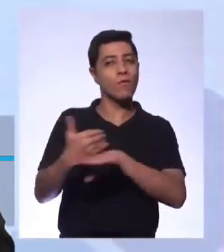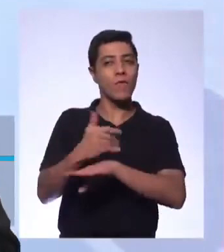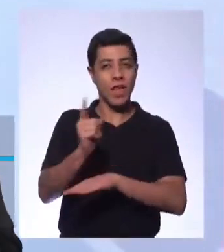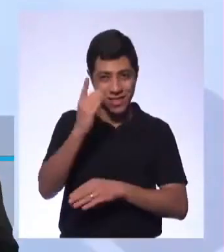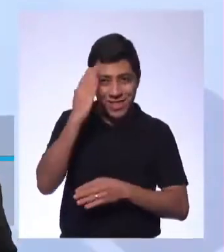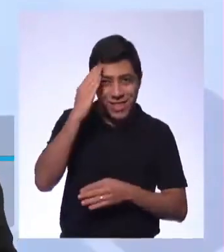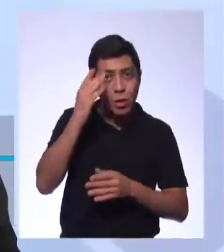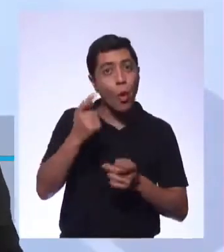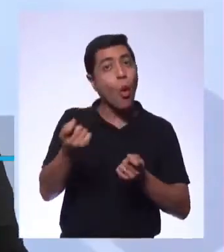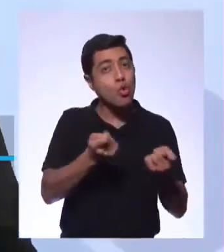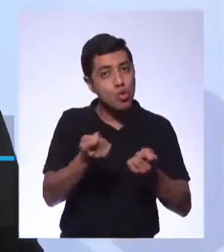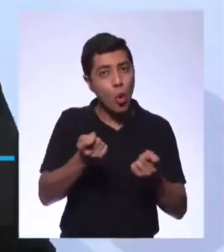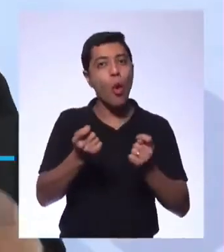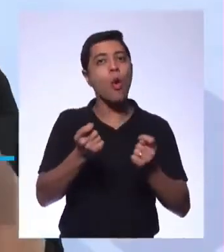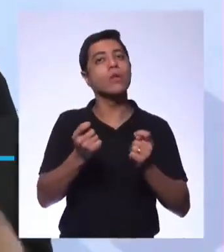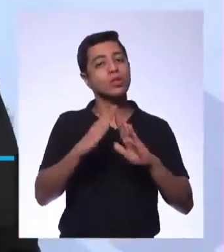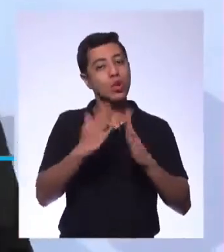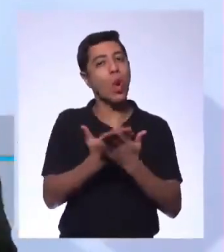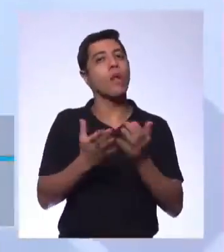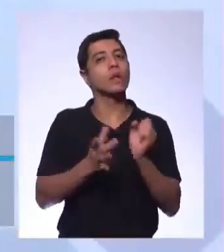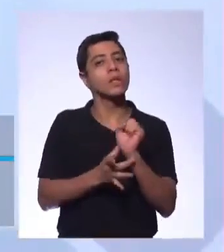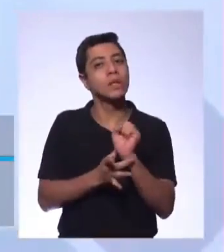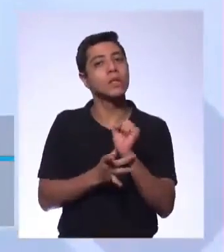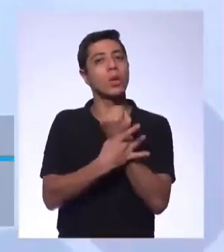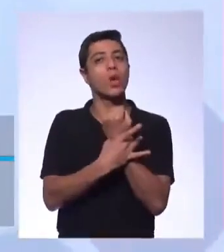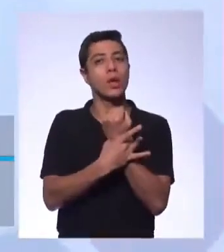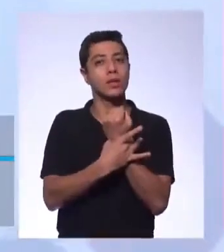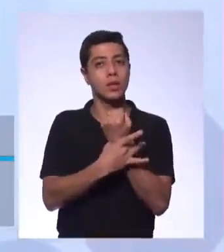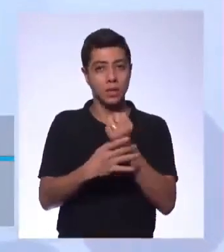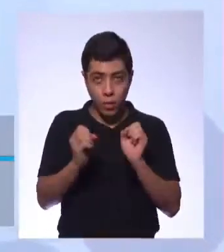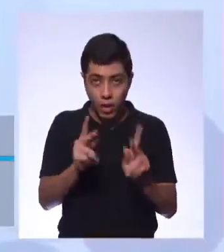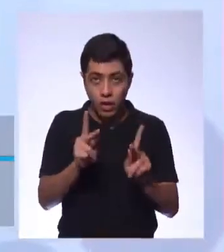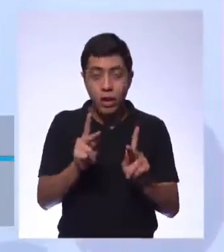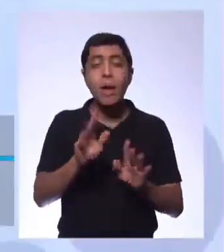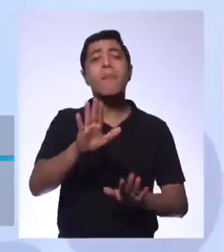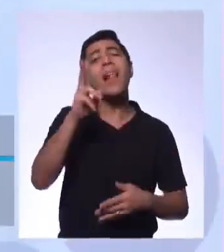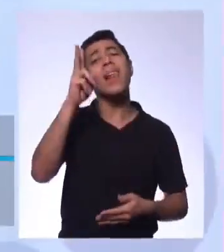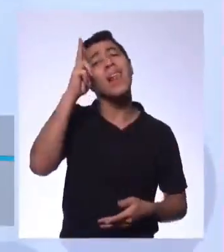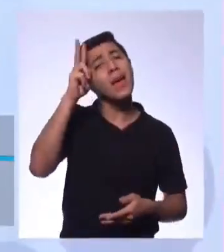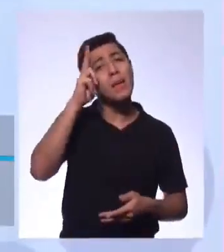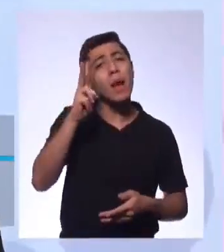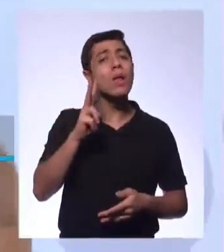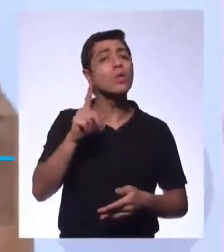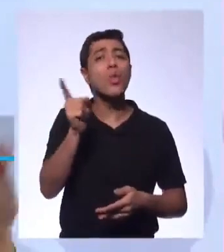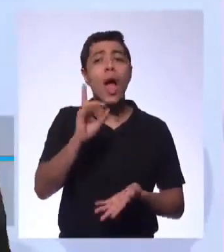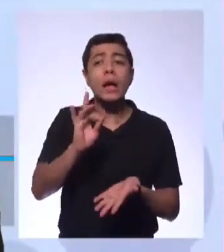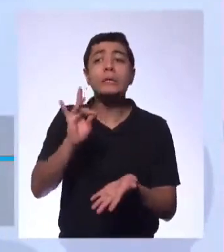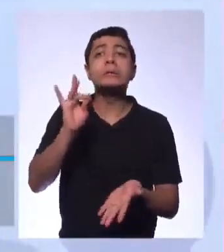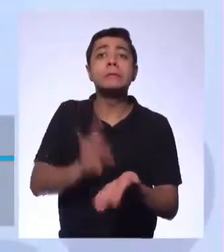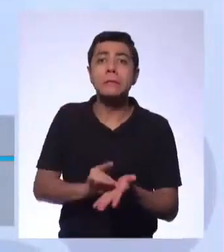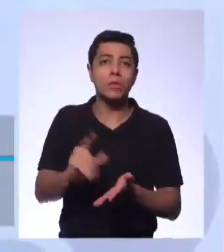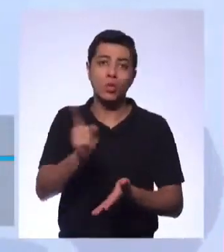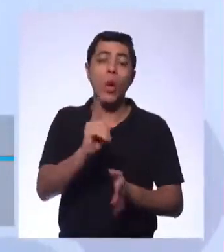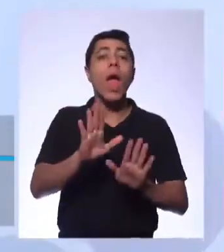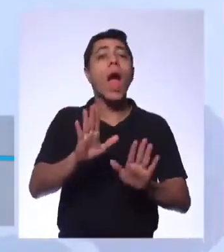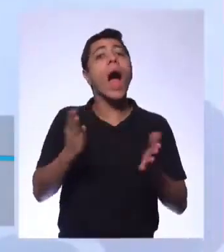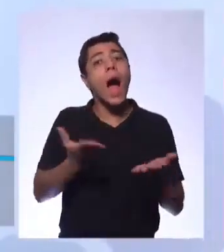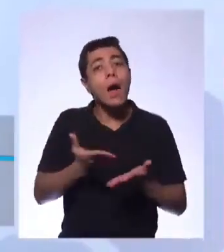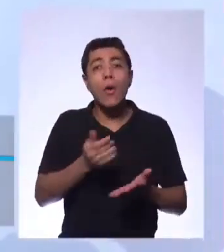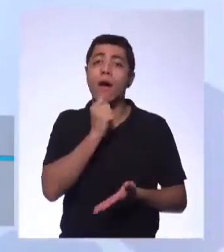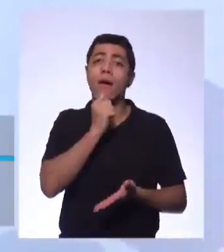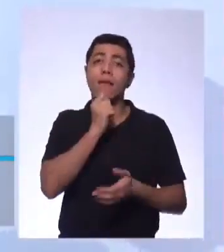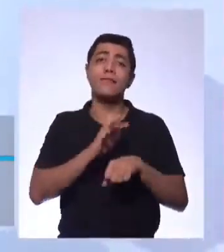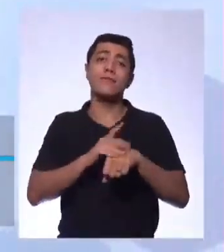certo? Mas, gente, lembre-se, por enquanto isso é apenas uma hipótese, tá? Que pode vir a ser levada a termo quando da volta da